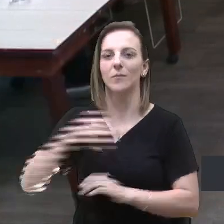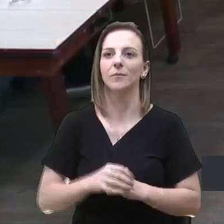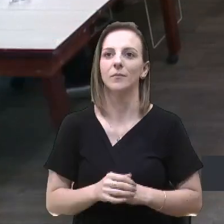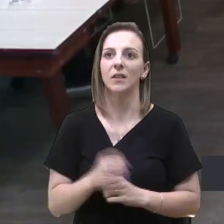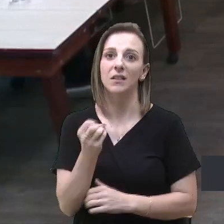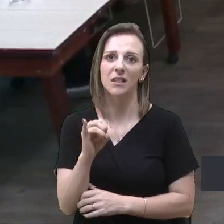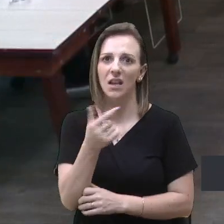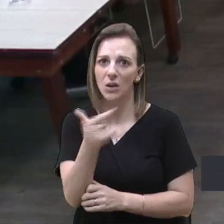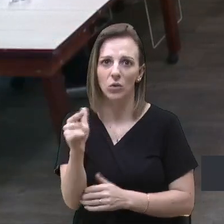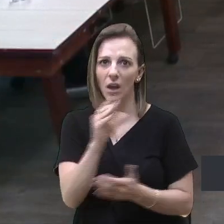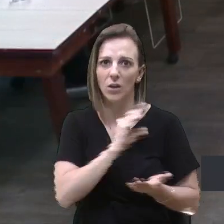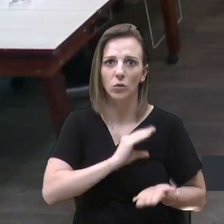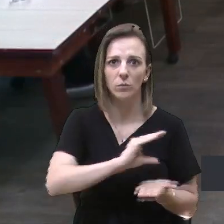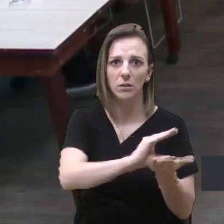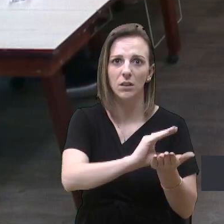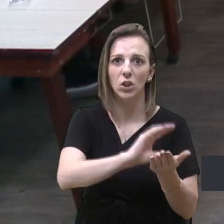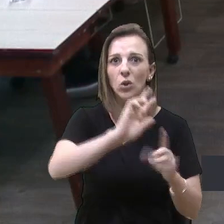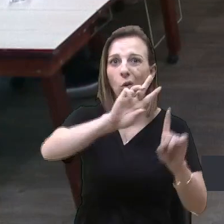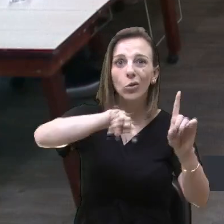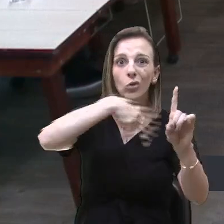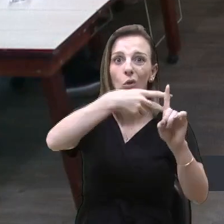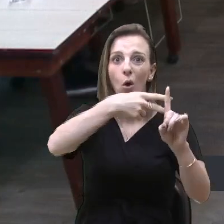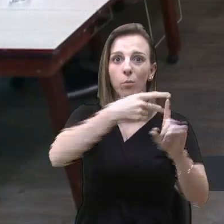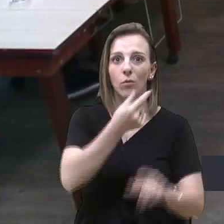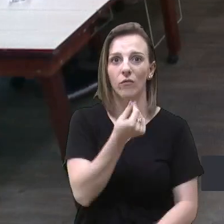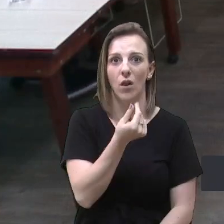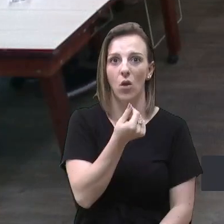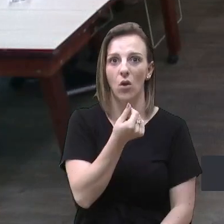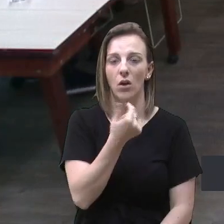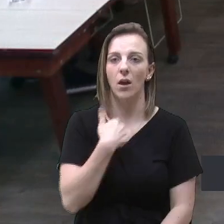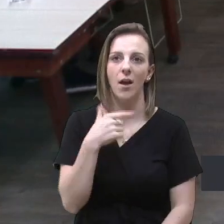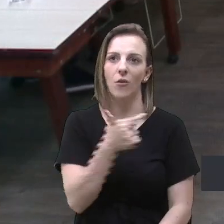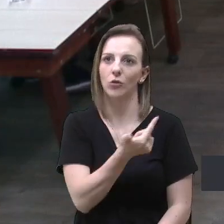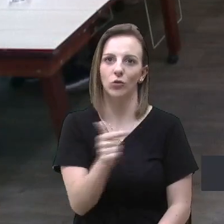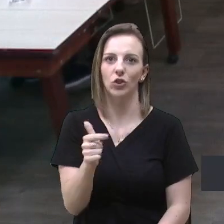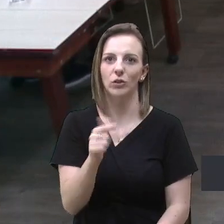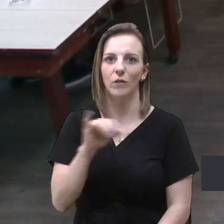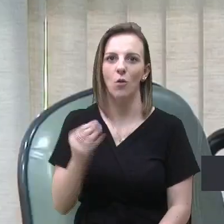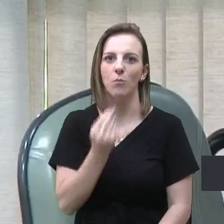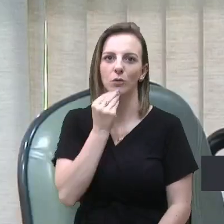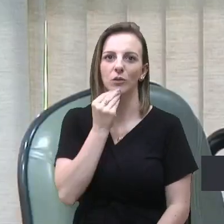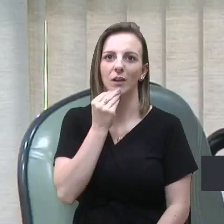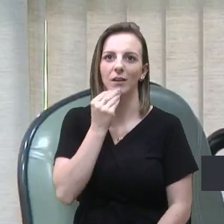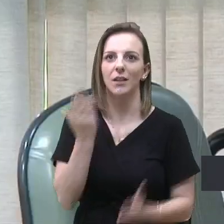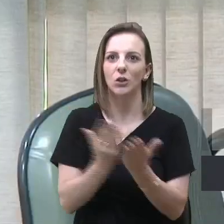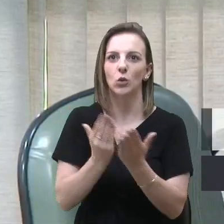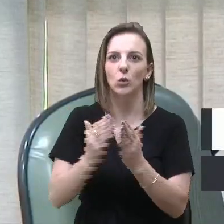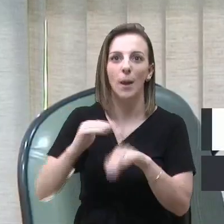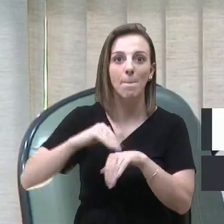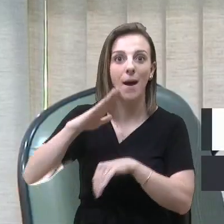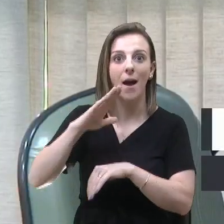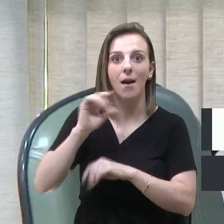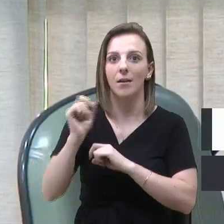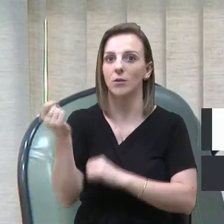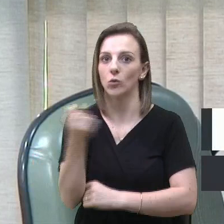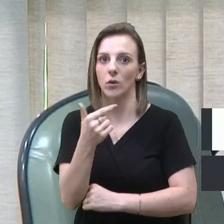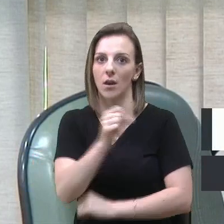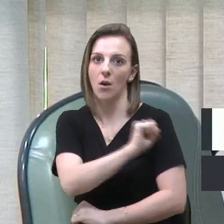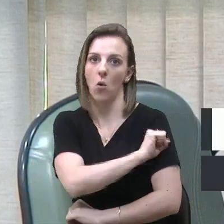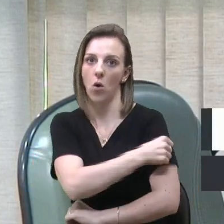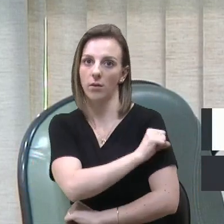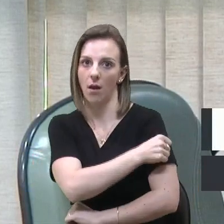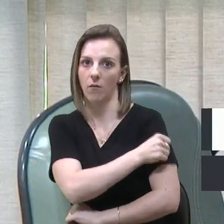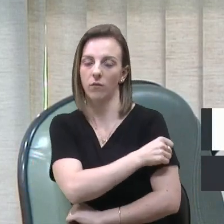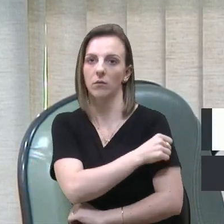Eu volto de novo. Eu não tive essa oportunidade lá atrás de estudar mais que a 8ª série. Talvez um dos motivos foi